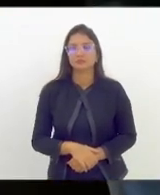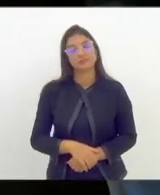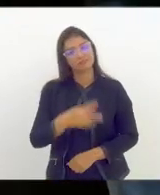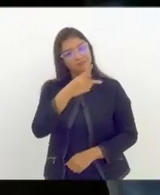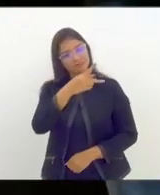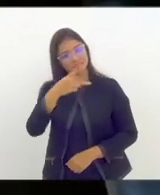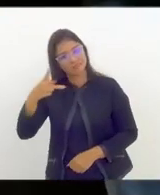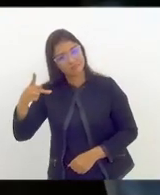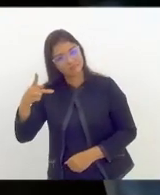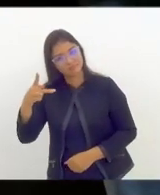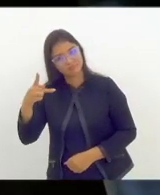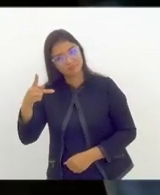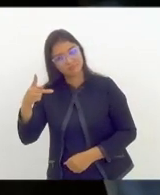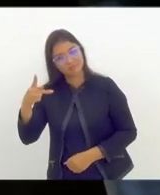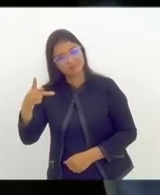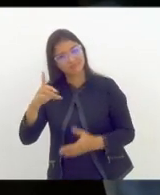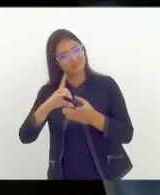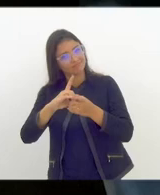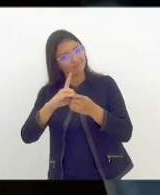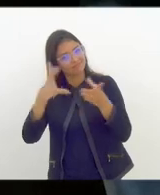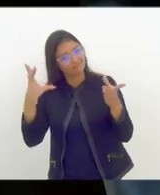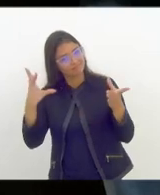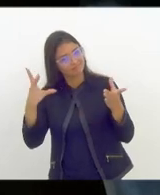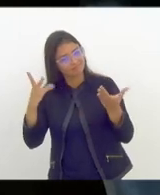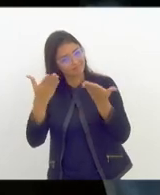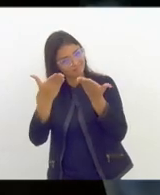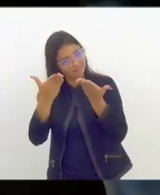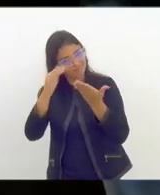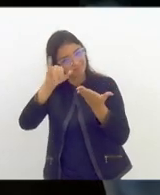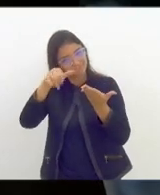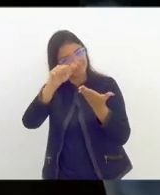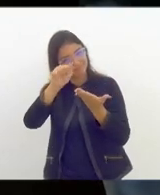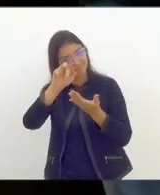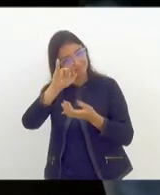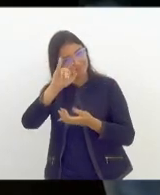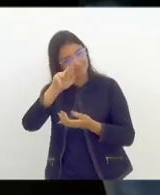Presidente democrático Jair Bittencourt, queria